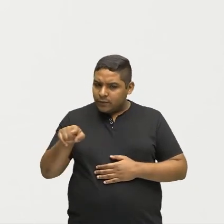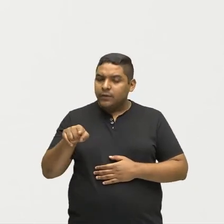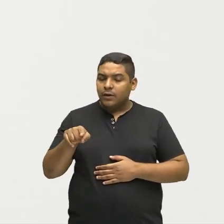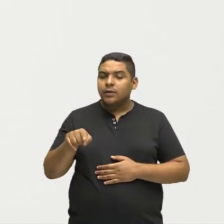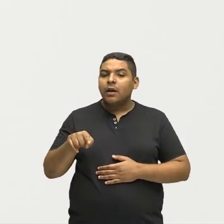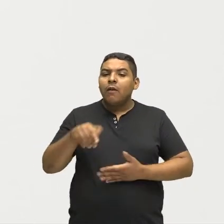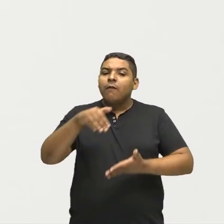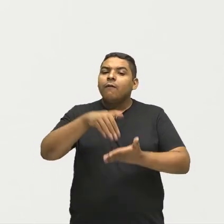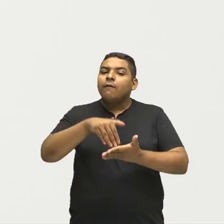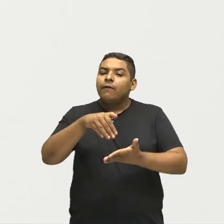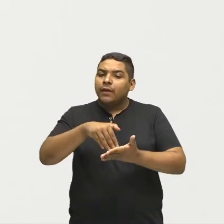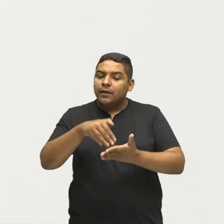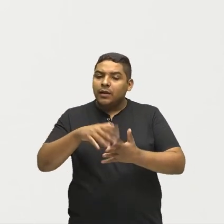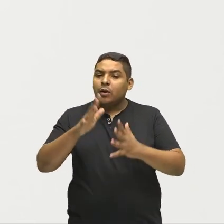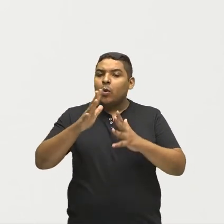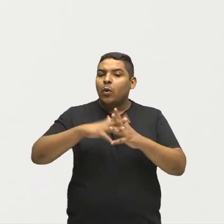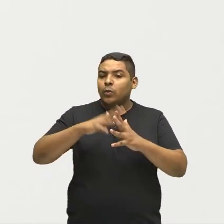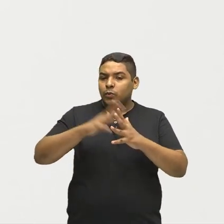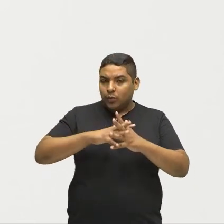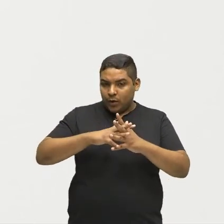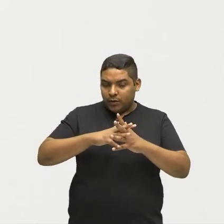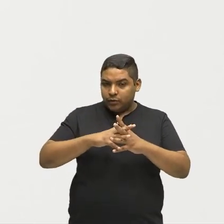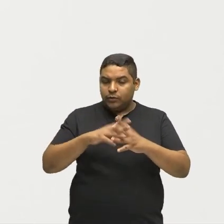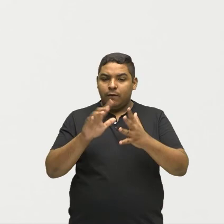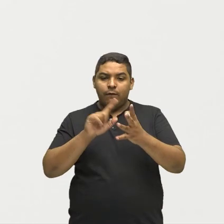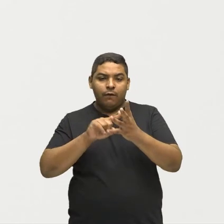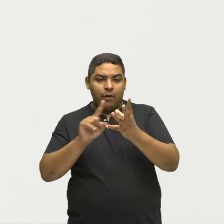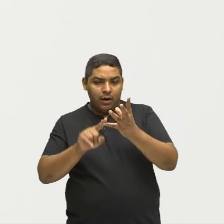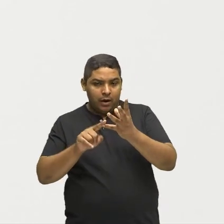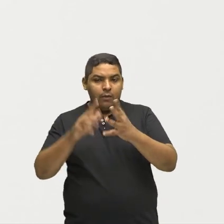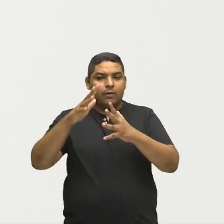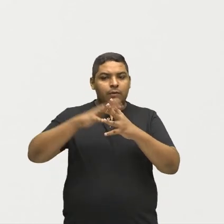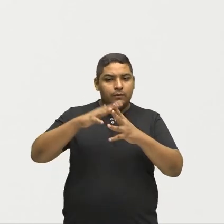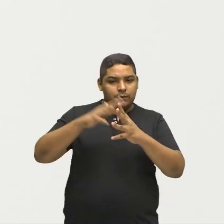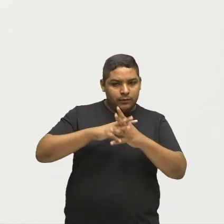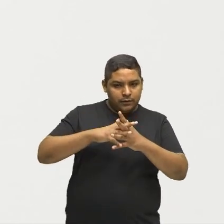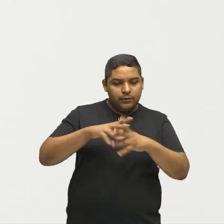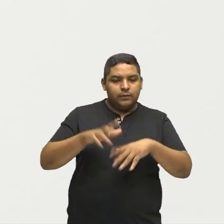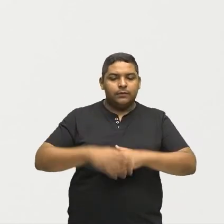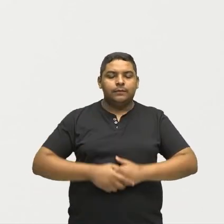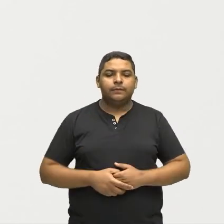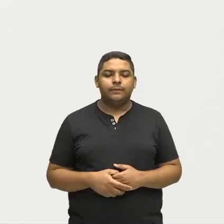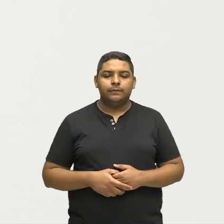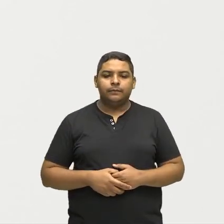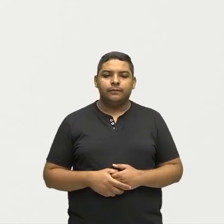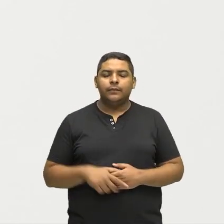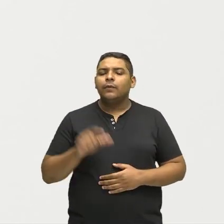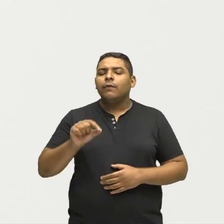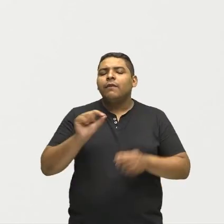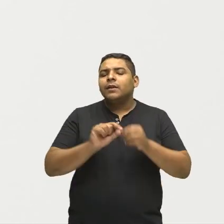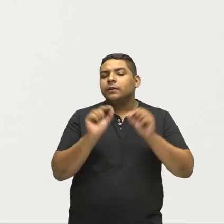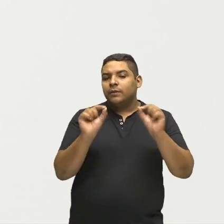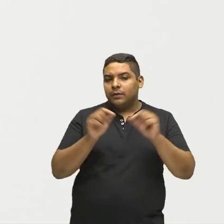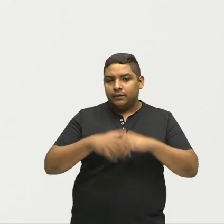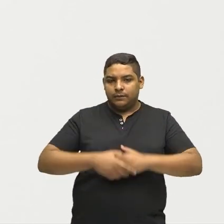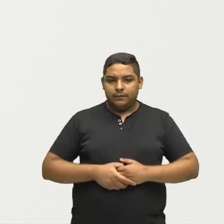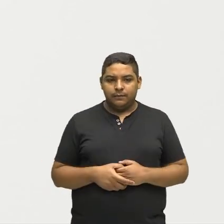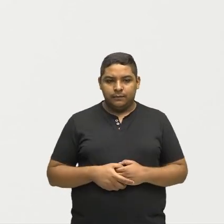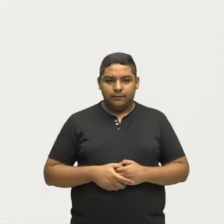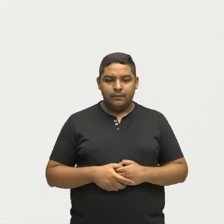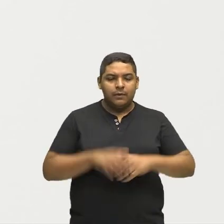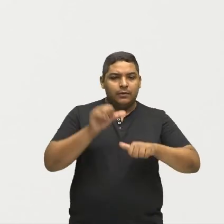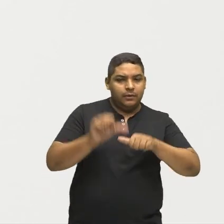consoante, vogal consoante, que no caso aqui é o CVC. O que eu preciso fazer? Para transformar esse